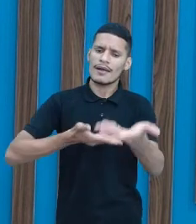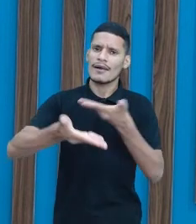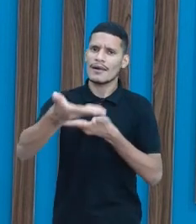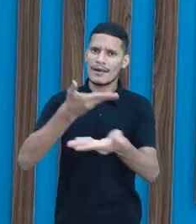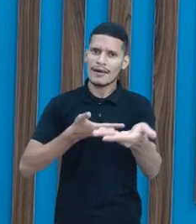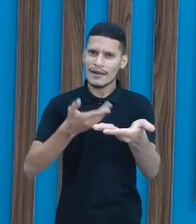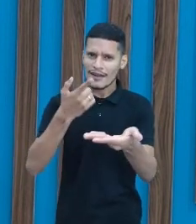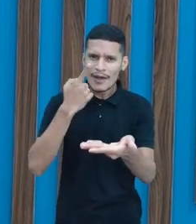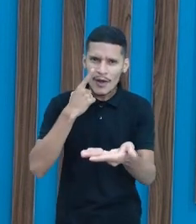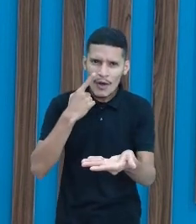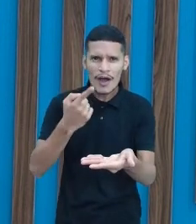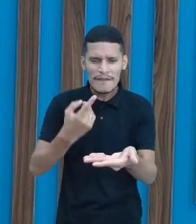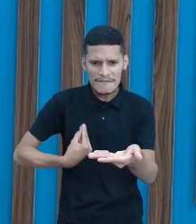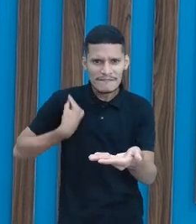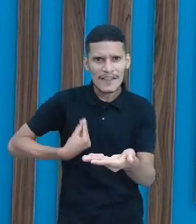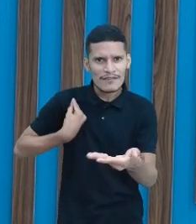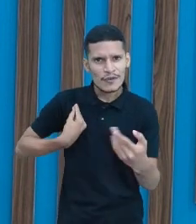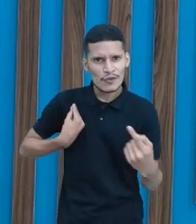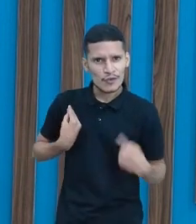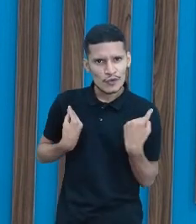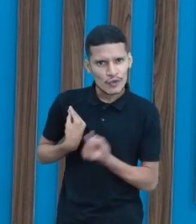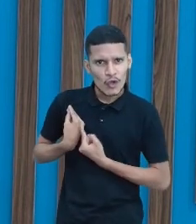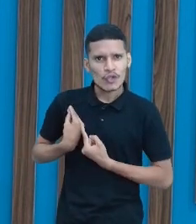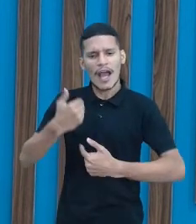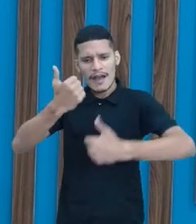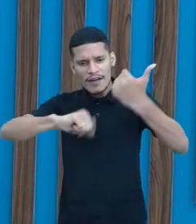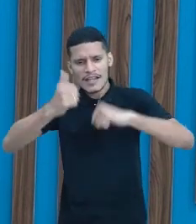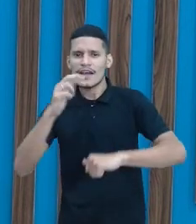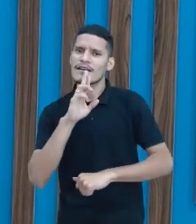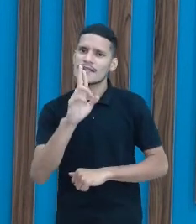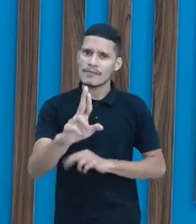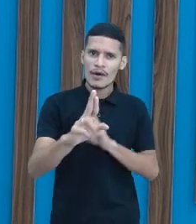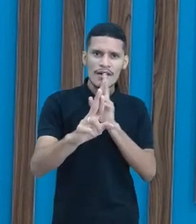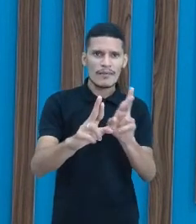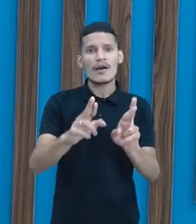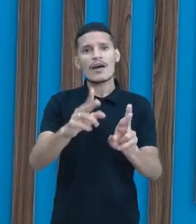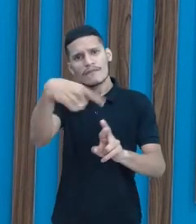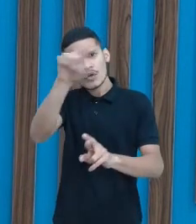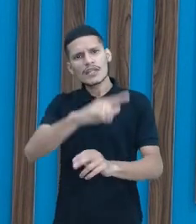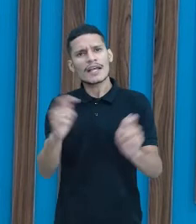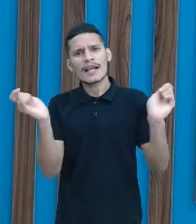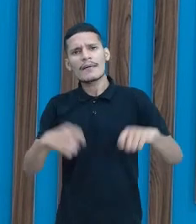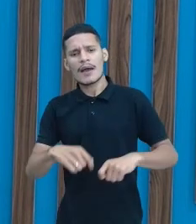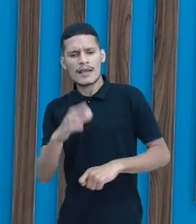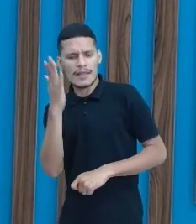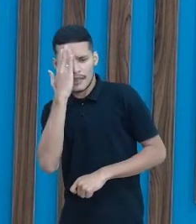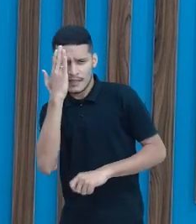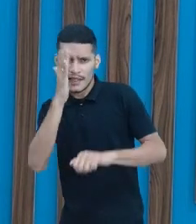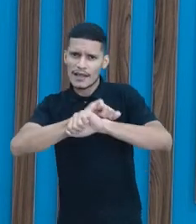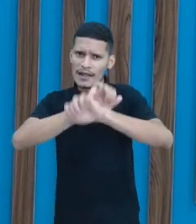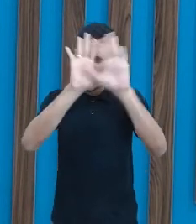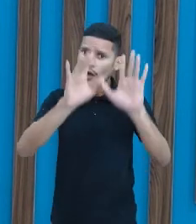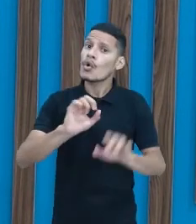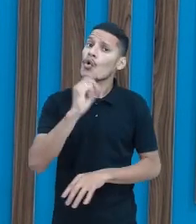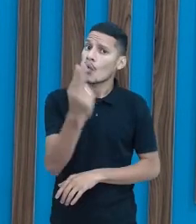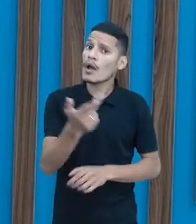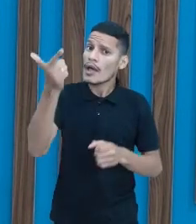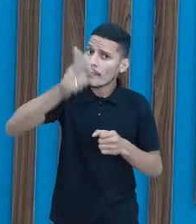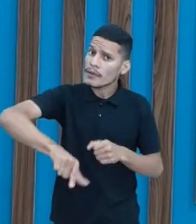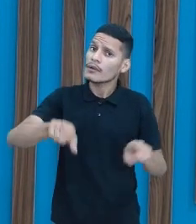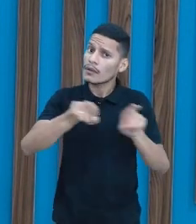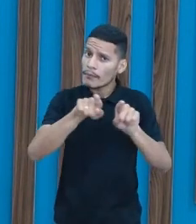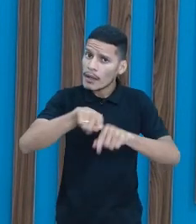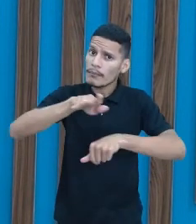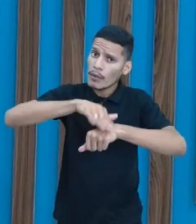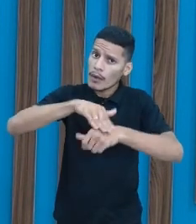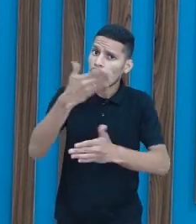imaginou? Na aula ao vivo a gente conseguir aqui verificar a resposta, ver se vocês estão conseguindo compreender, até mesmo repetir um pedacinho